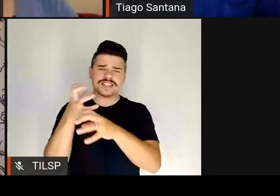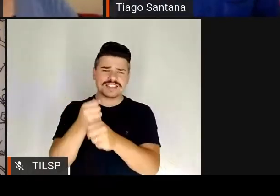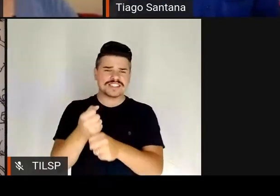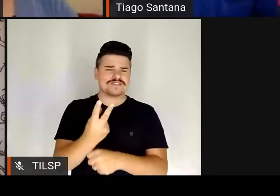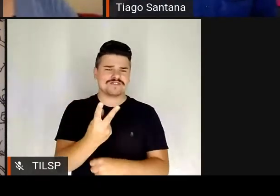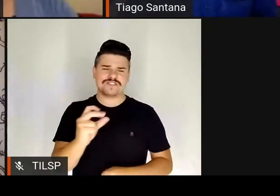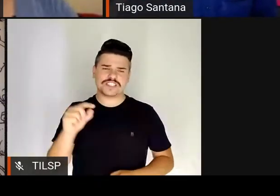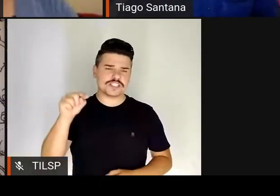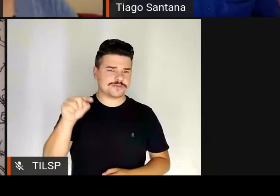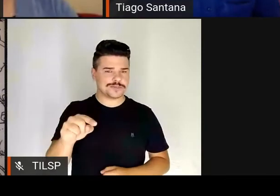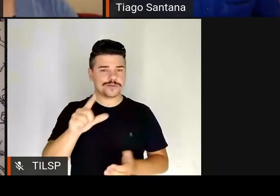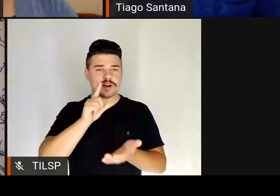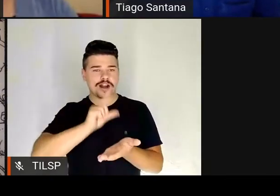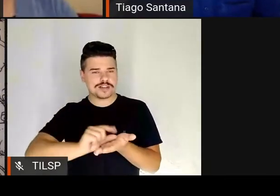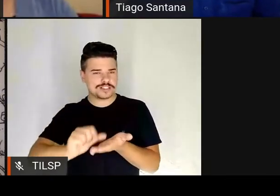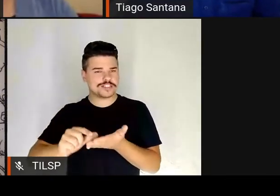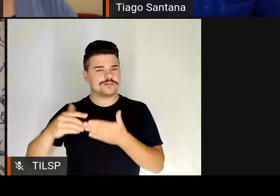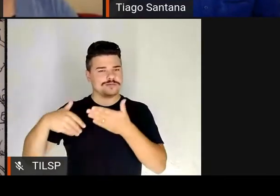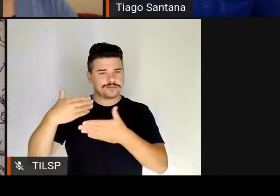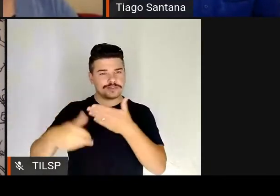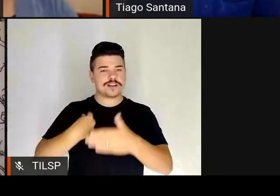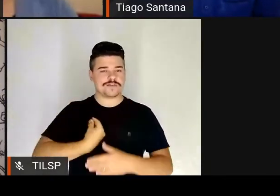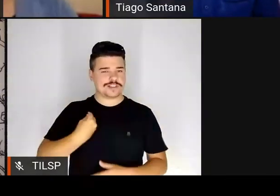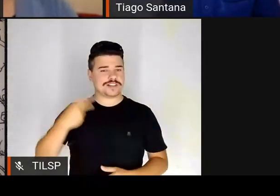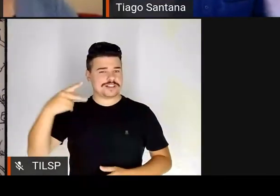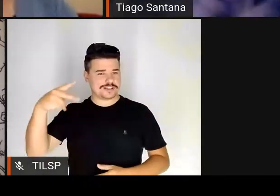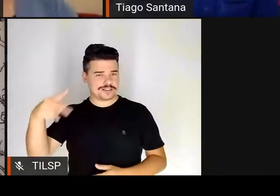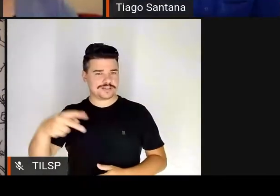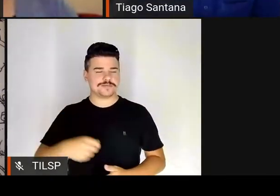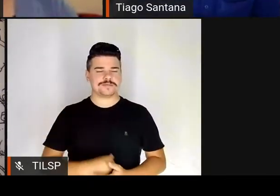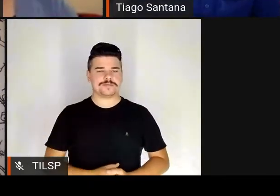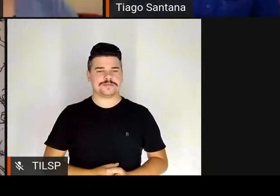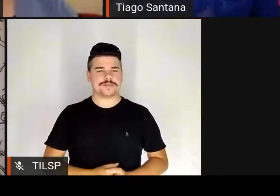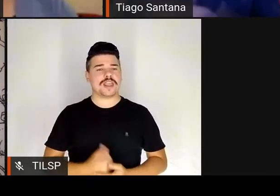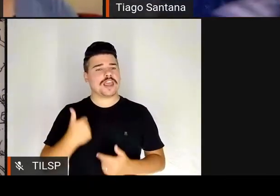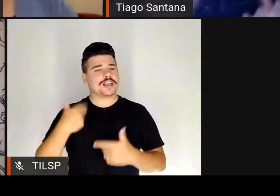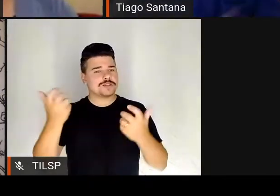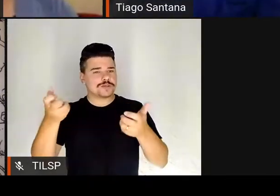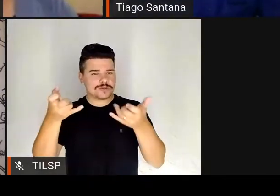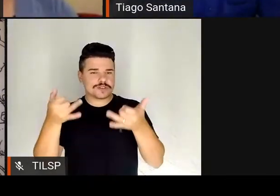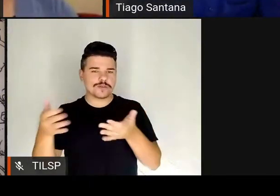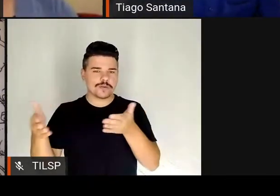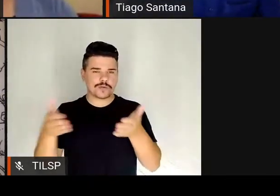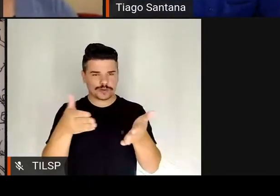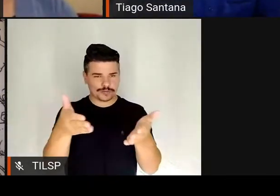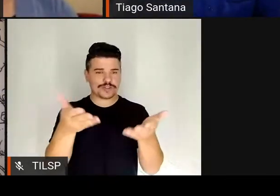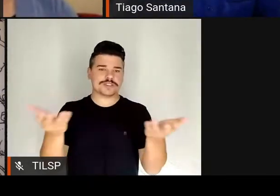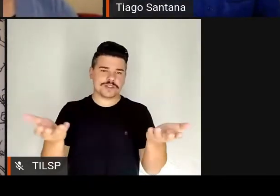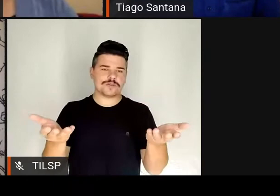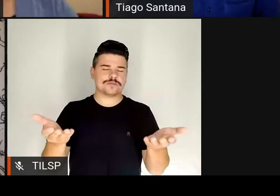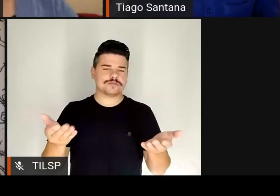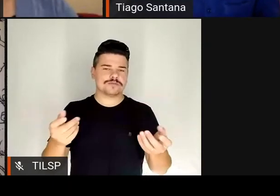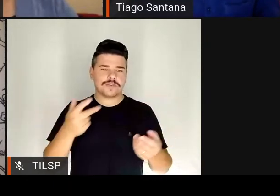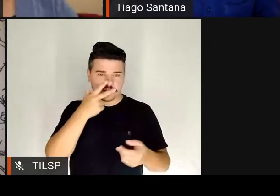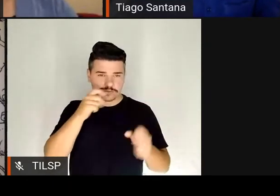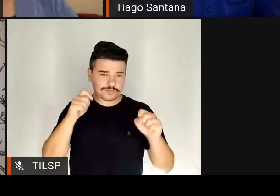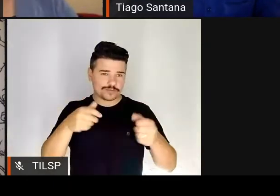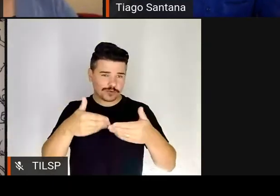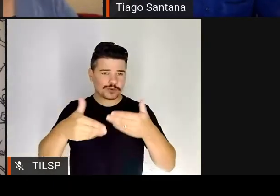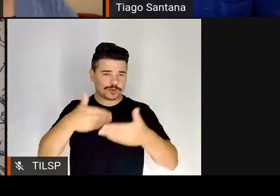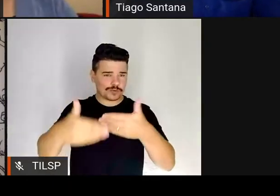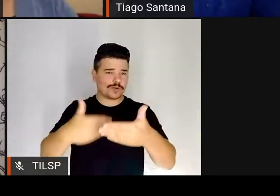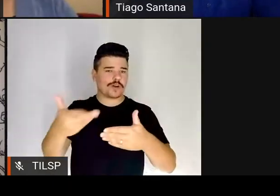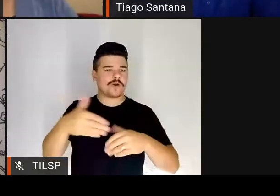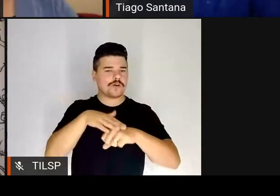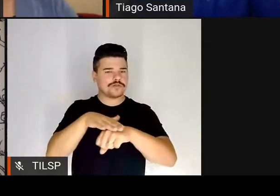ele fez ao longo dessa curta vida dele. Era um pouco essa minha contribuição e a gente pode continuar conversando.